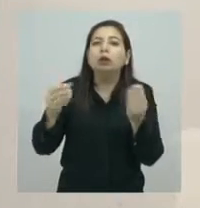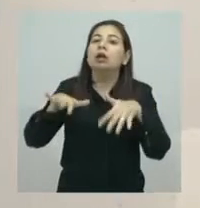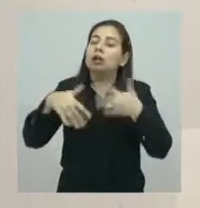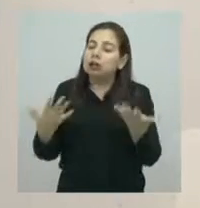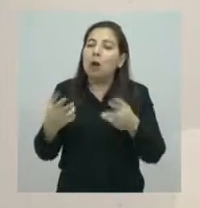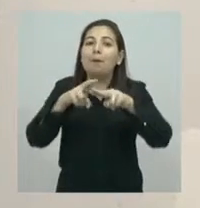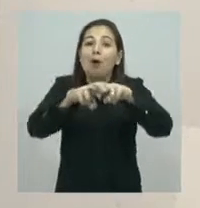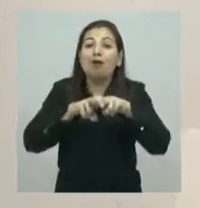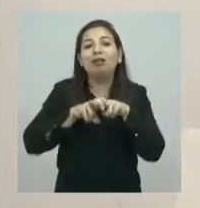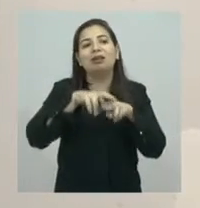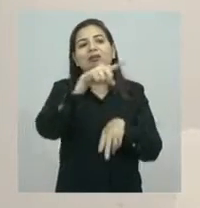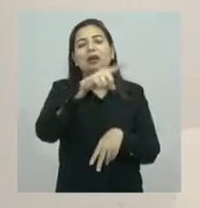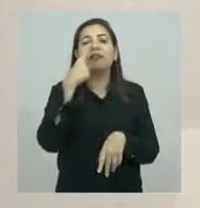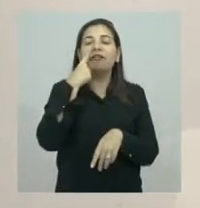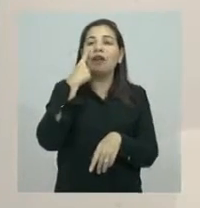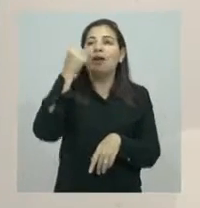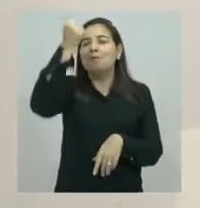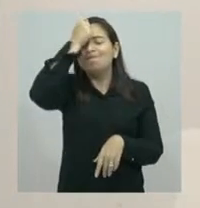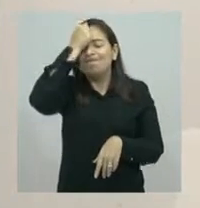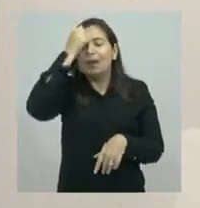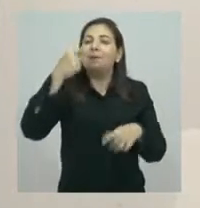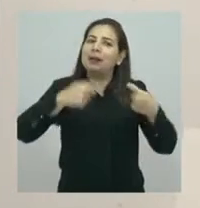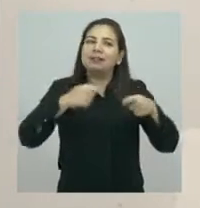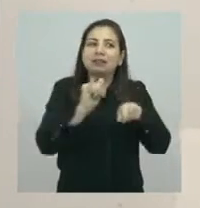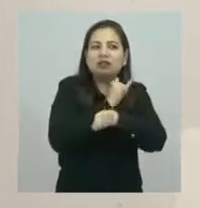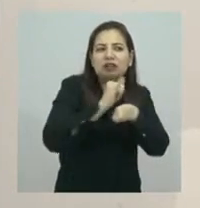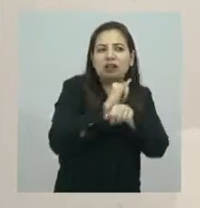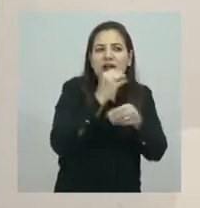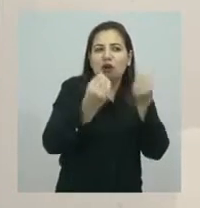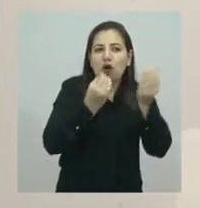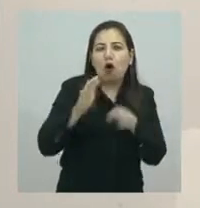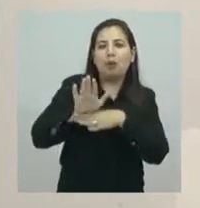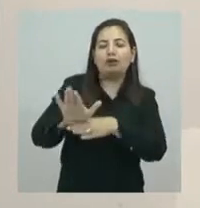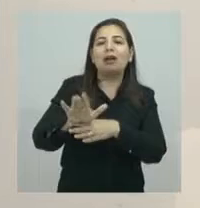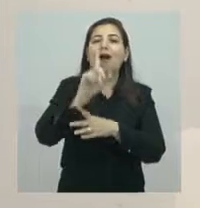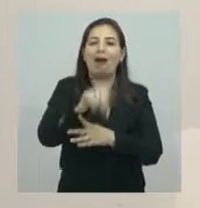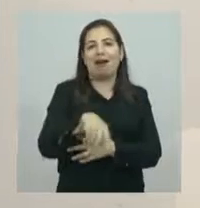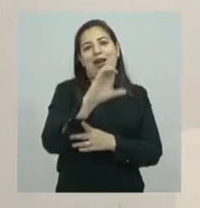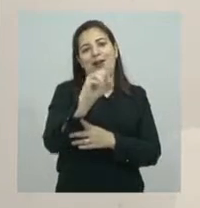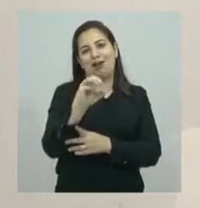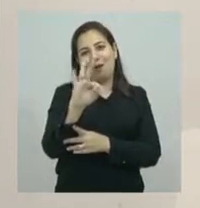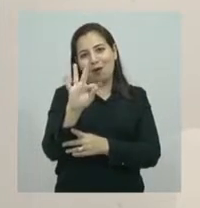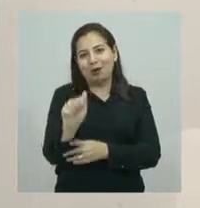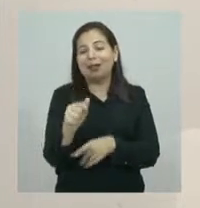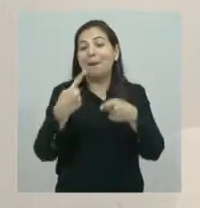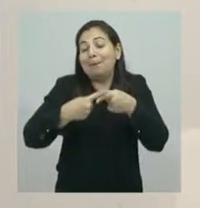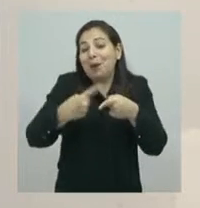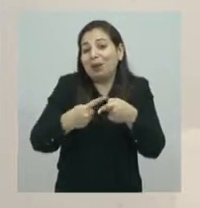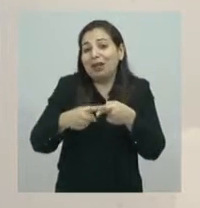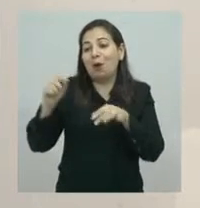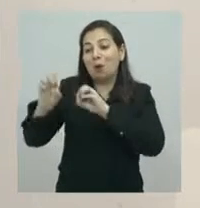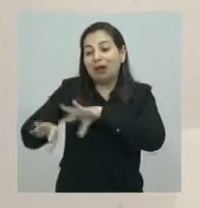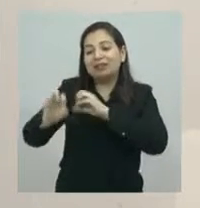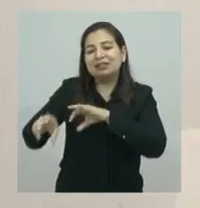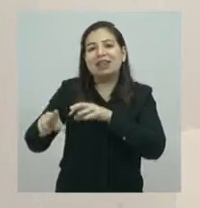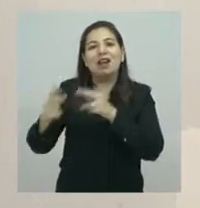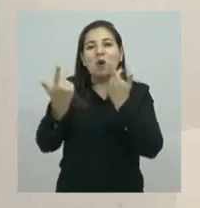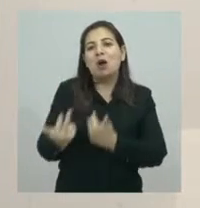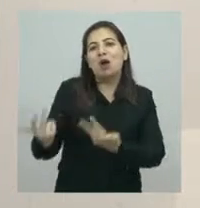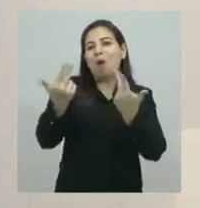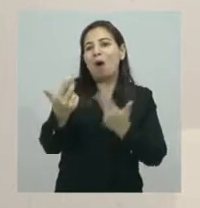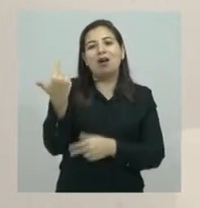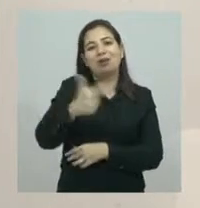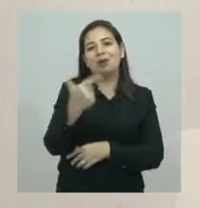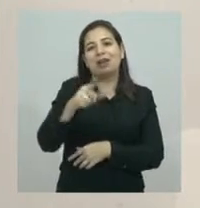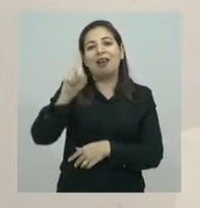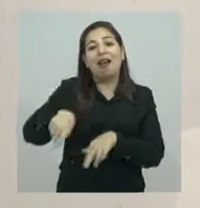só citar um exemplo aqui, Paulo, já que você tocou nessa questão das cotas, muito interessante. Eu lembro quando começou esse